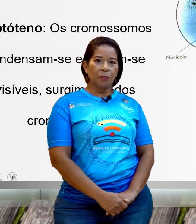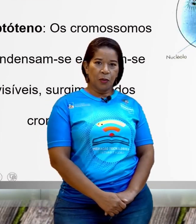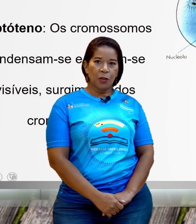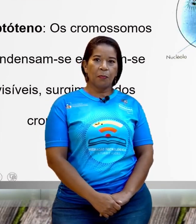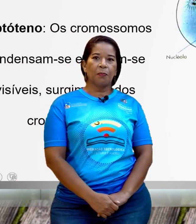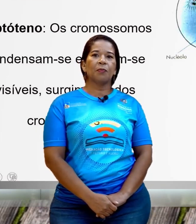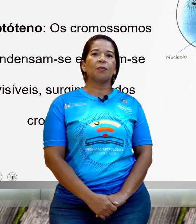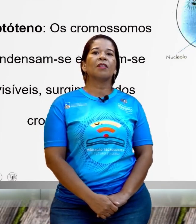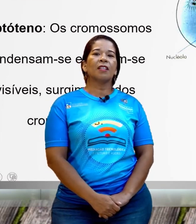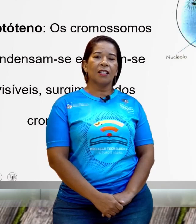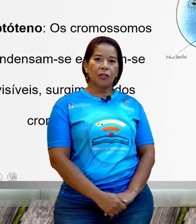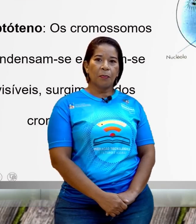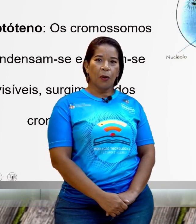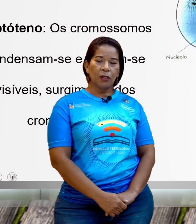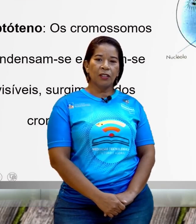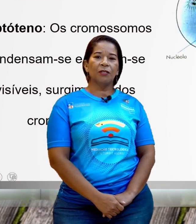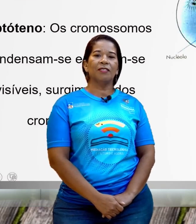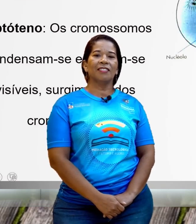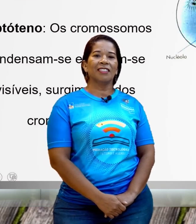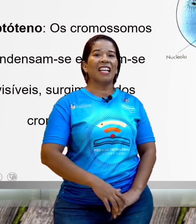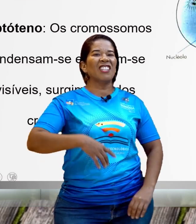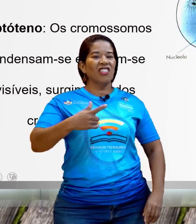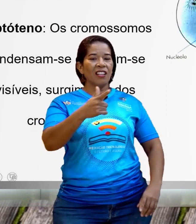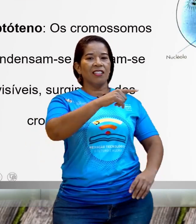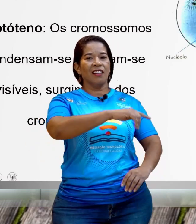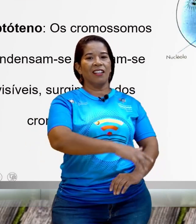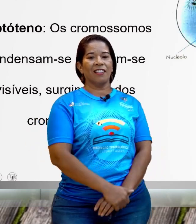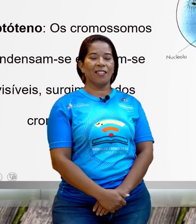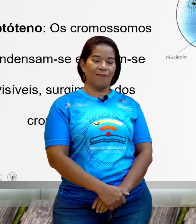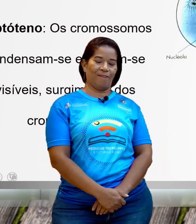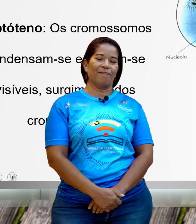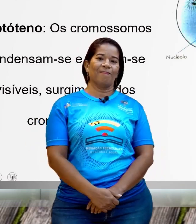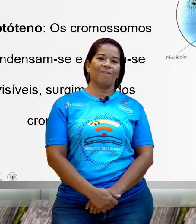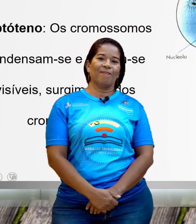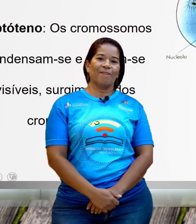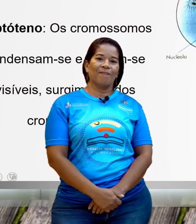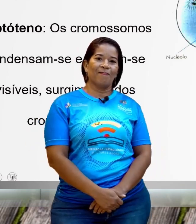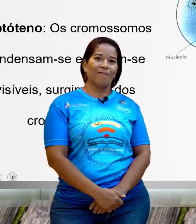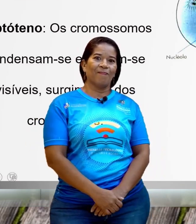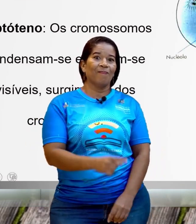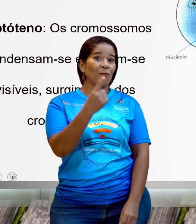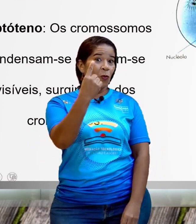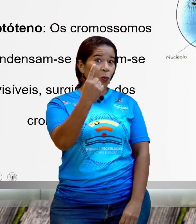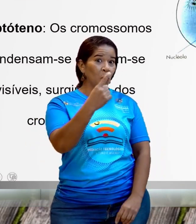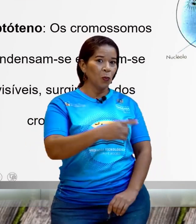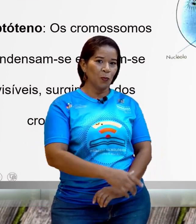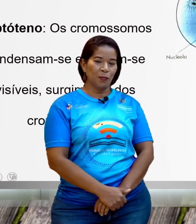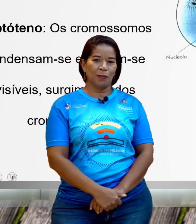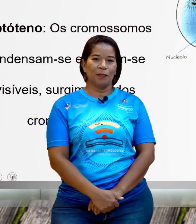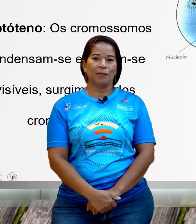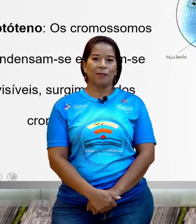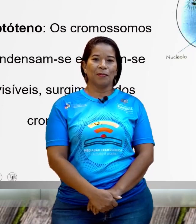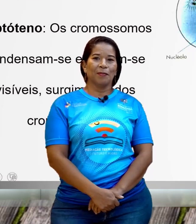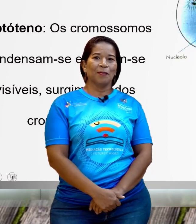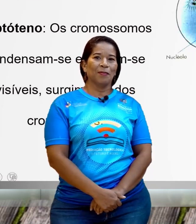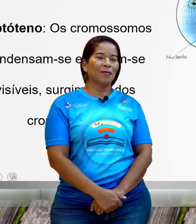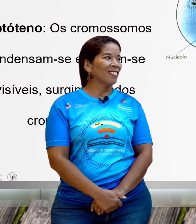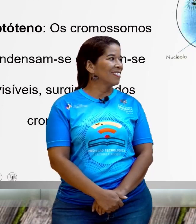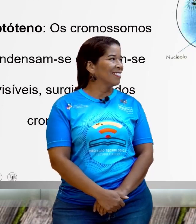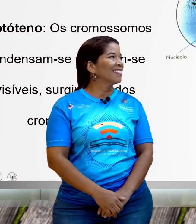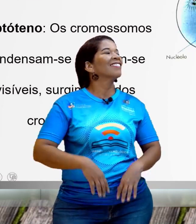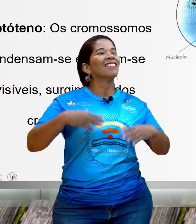o paquíteno, o diplóteno e a diacinese. Isso ainda dentro da prófase 1. Aí depois que